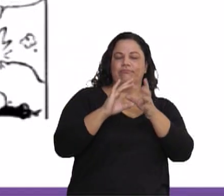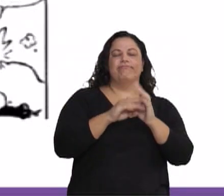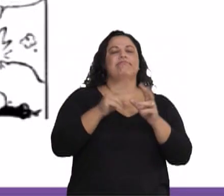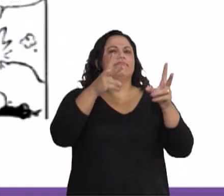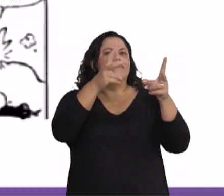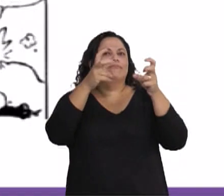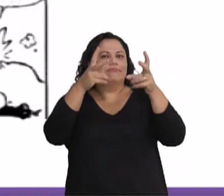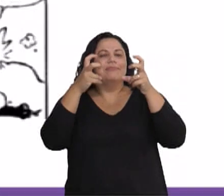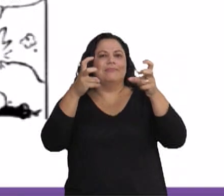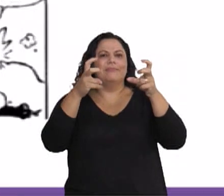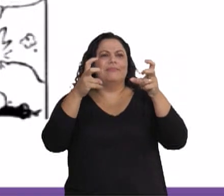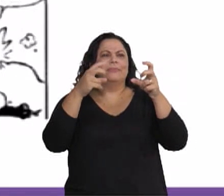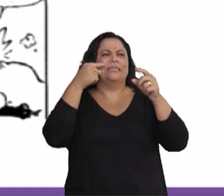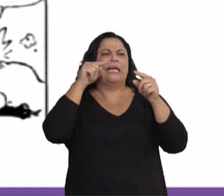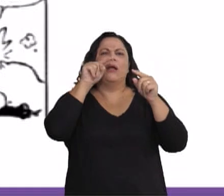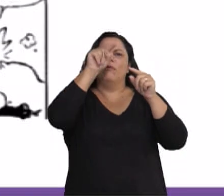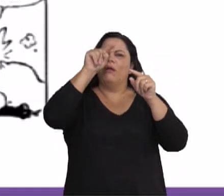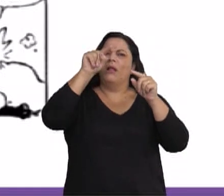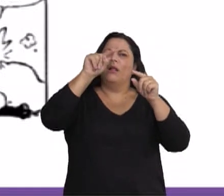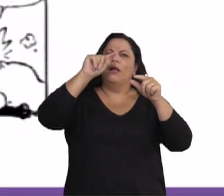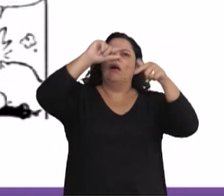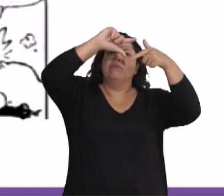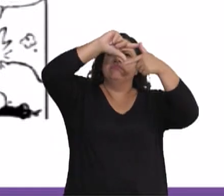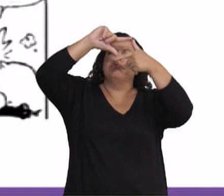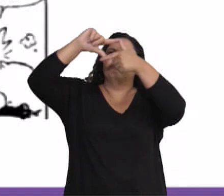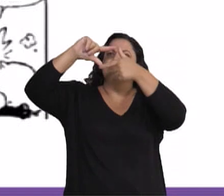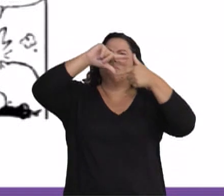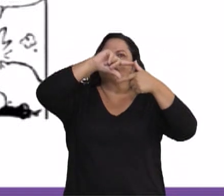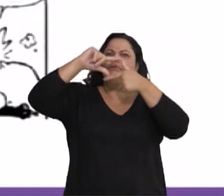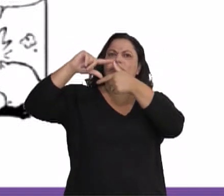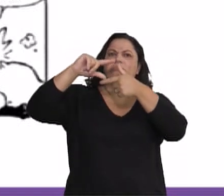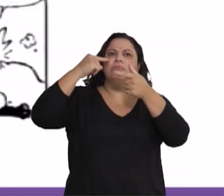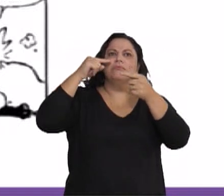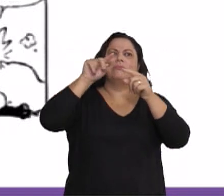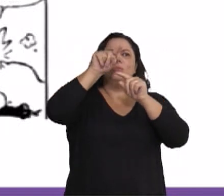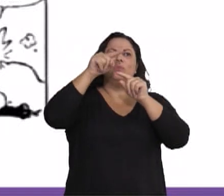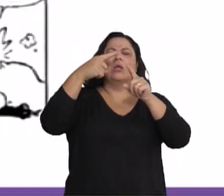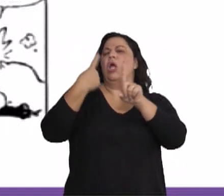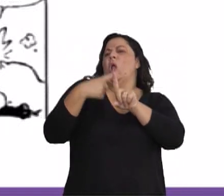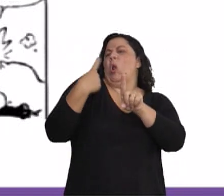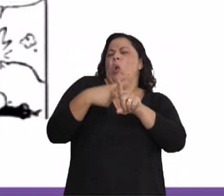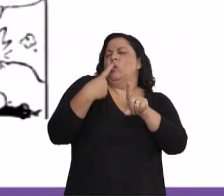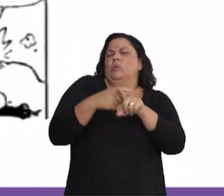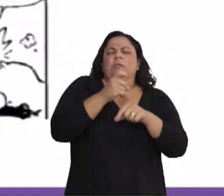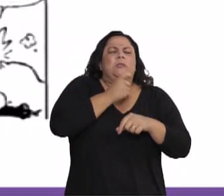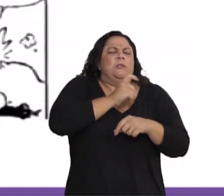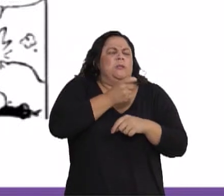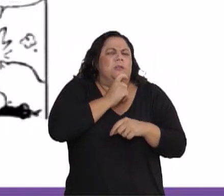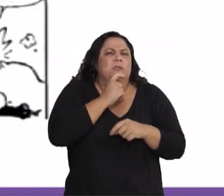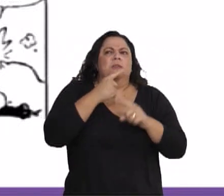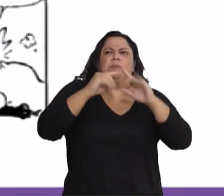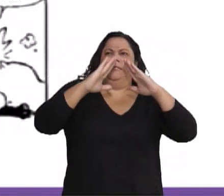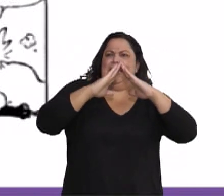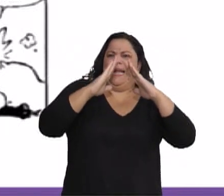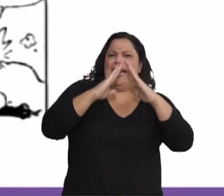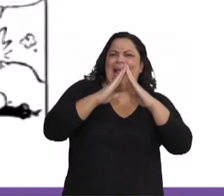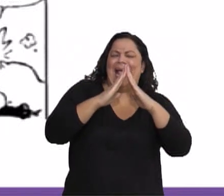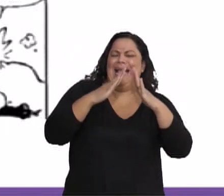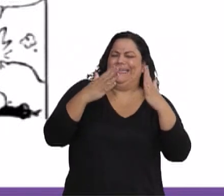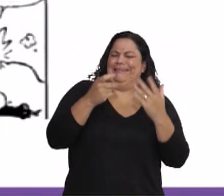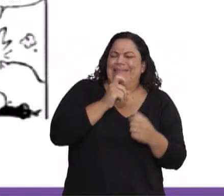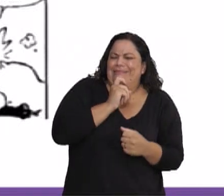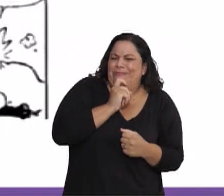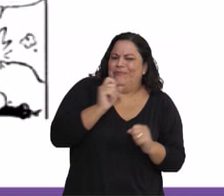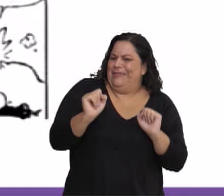ali, ó, eu estou congelando, por que vocês deixam essa casa ficar tão fria? Mexe no termostato e